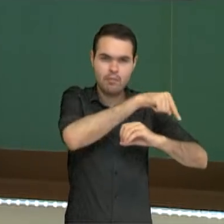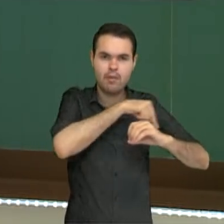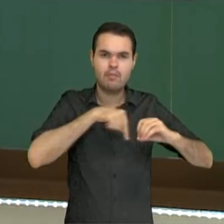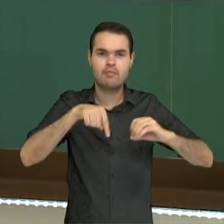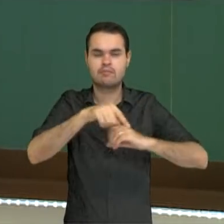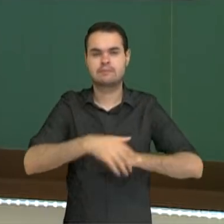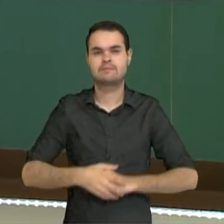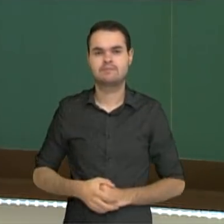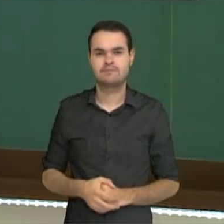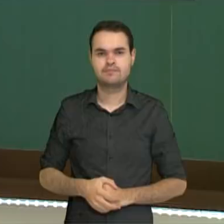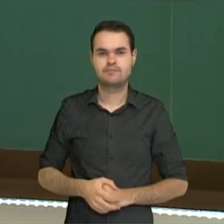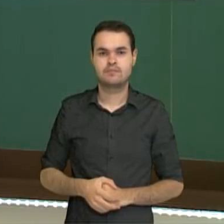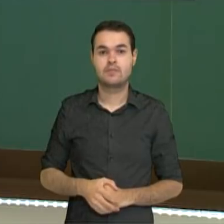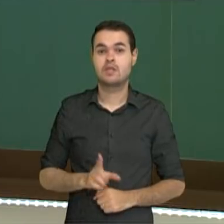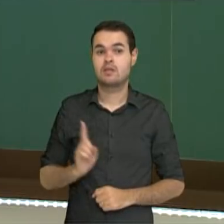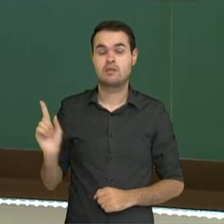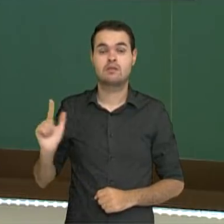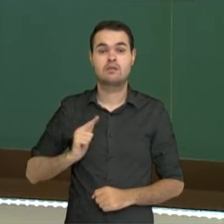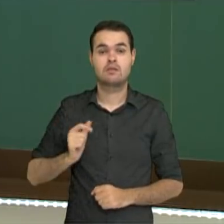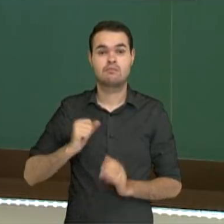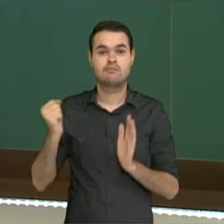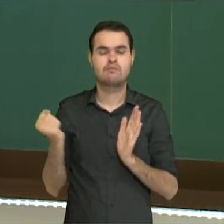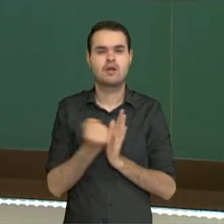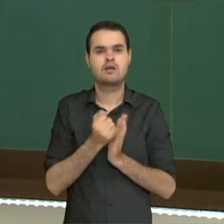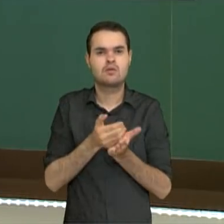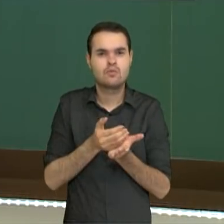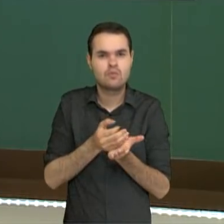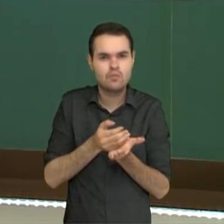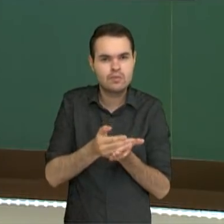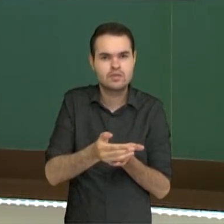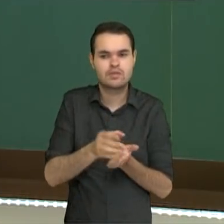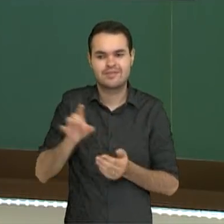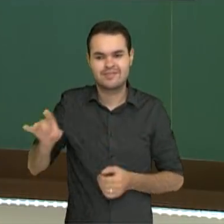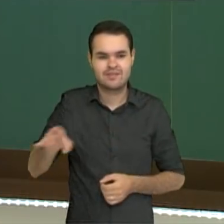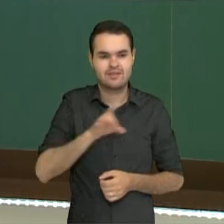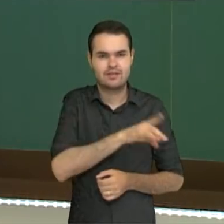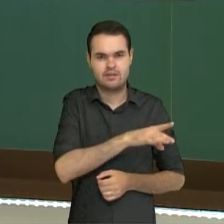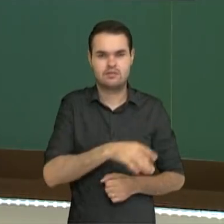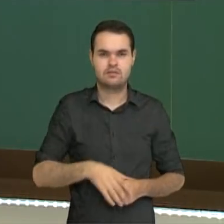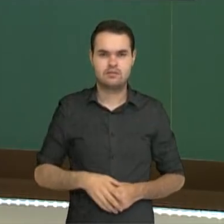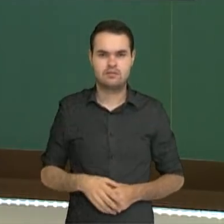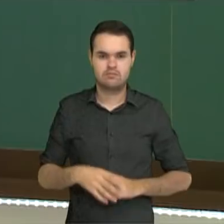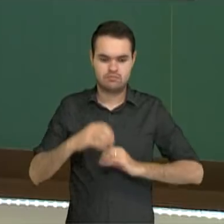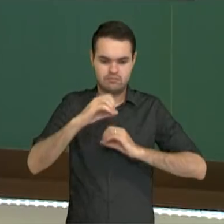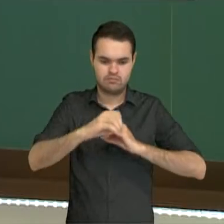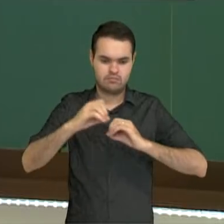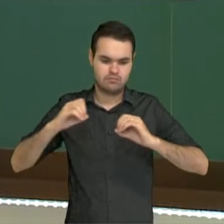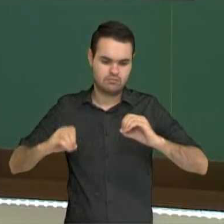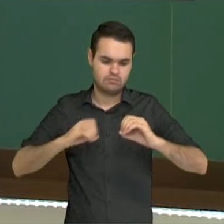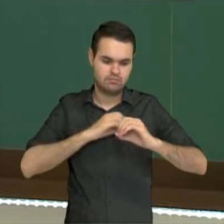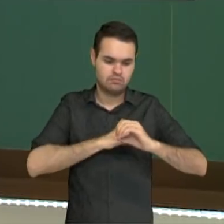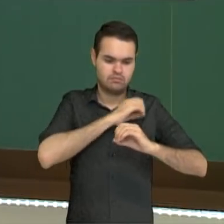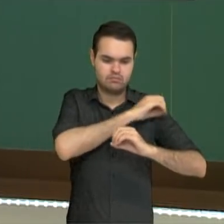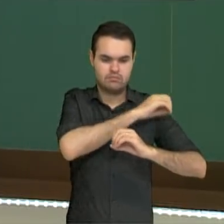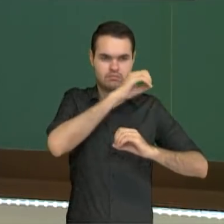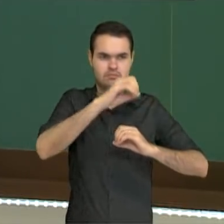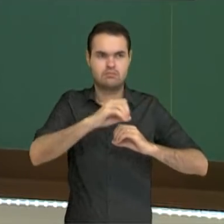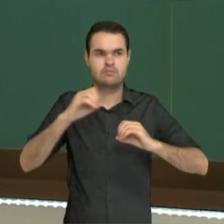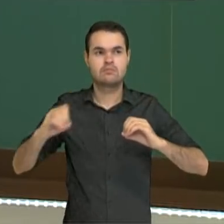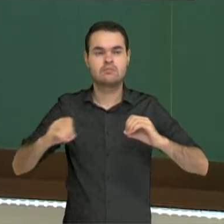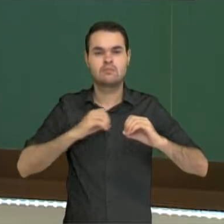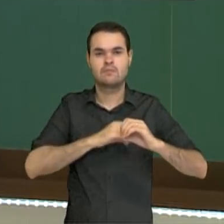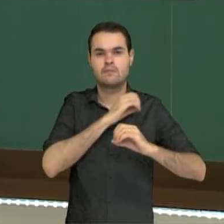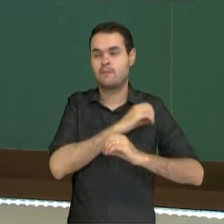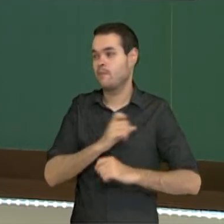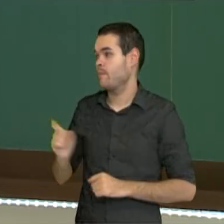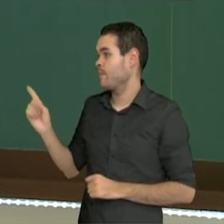ali algo que marca o início de cada estação, conforme a posição que a Terra está nesse deslocamento